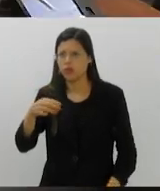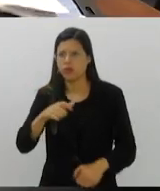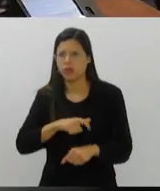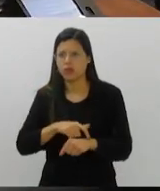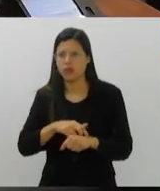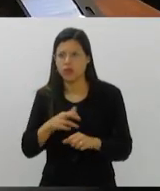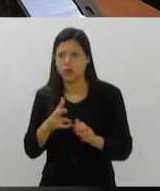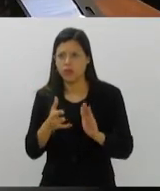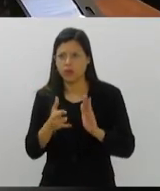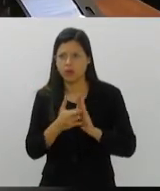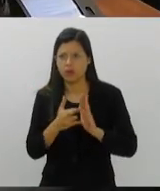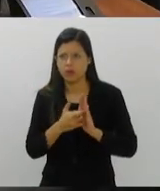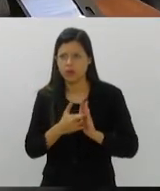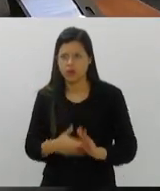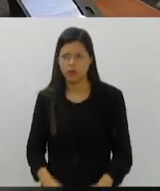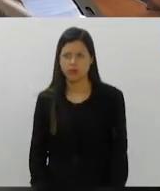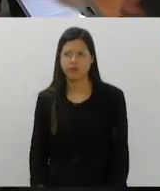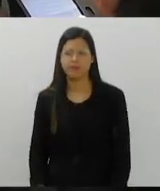regimental.